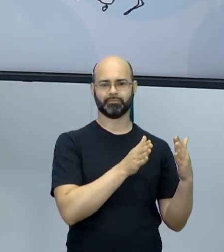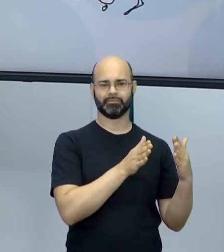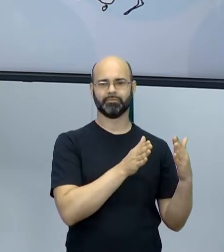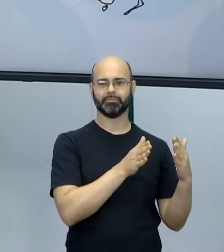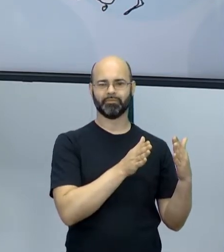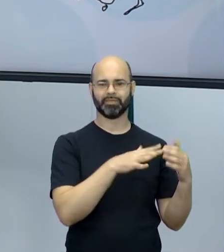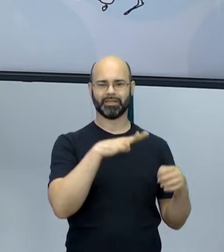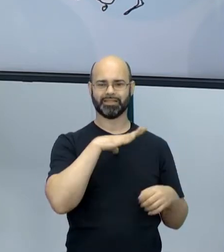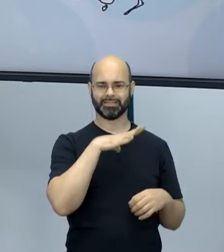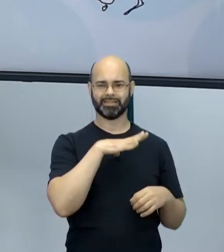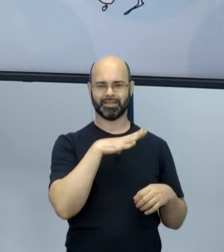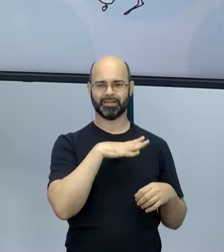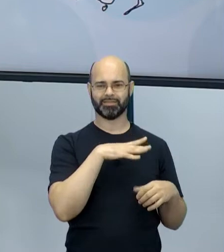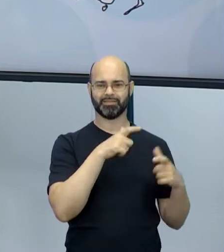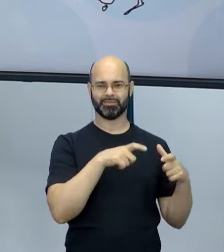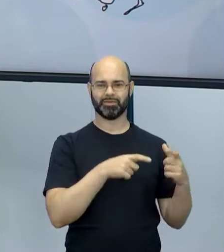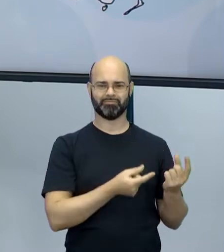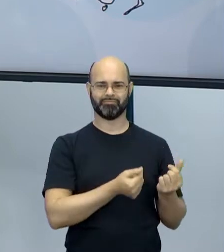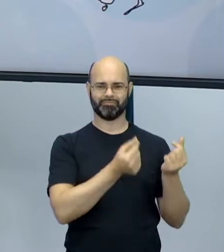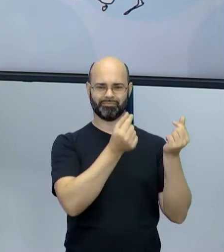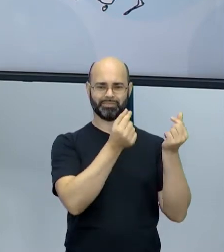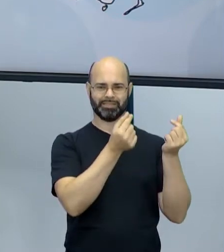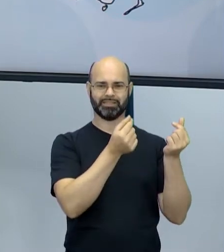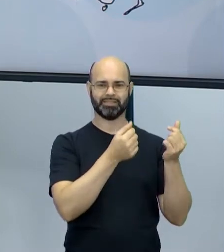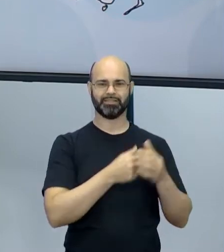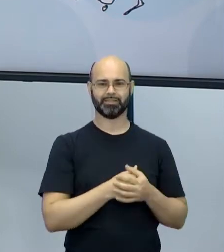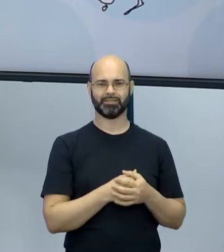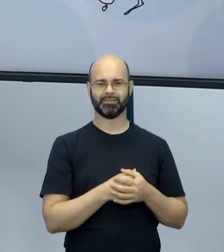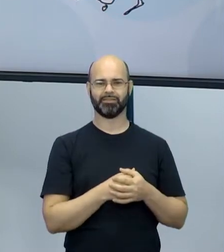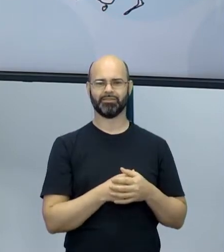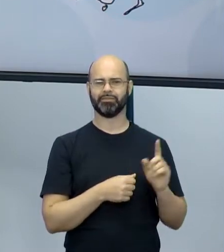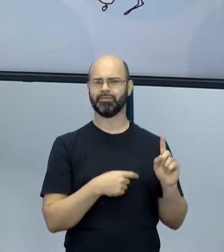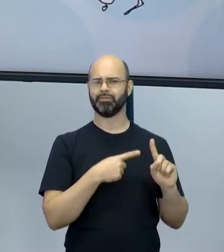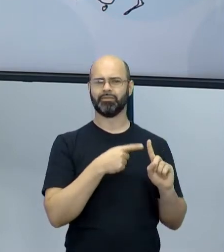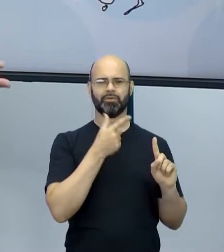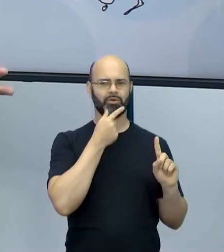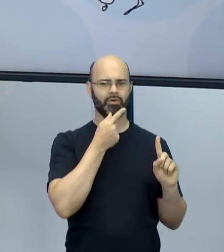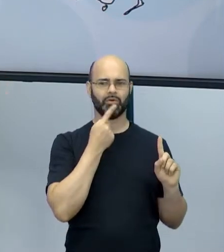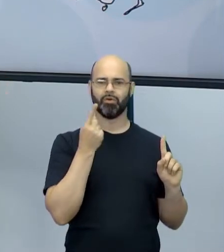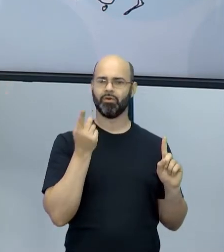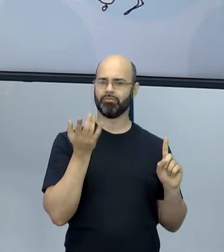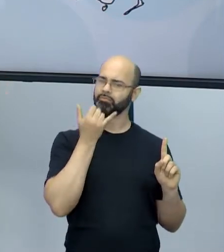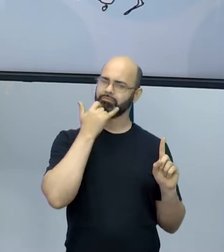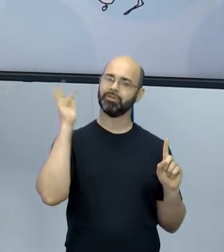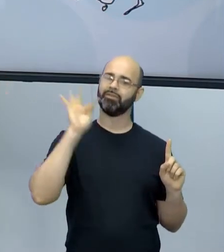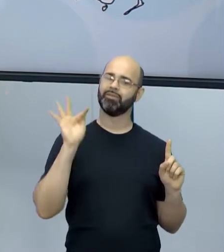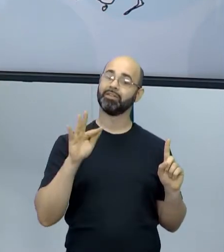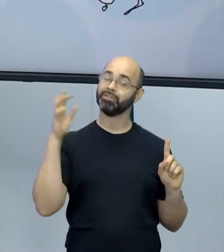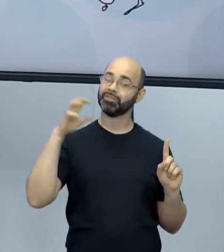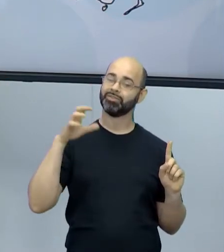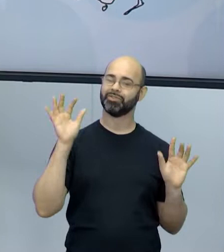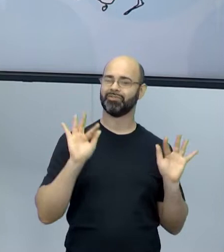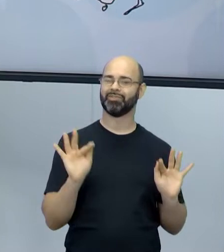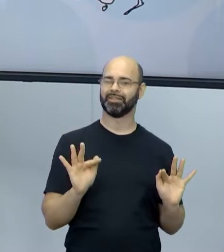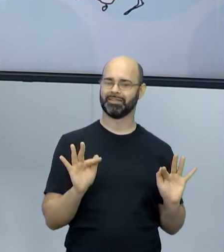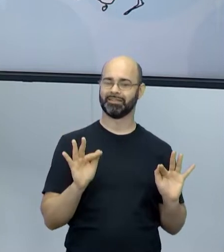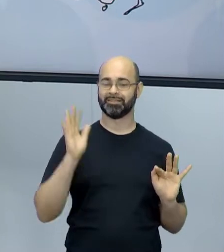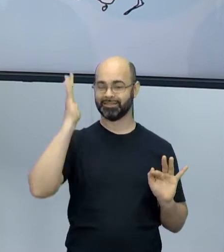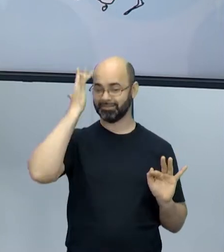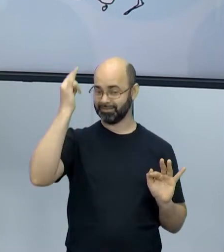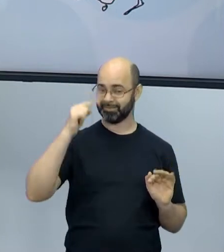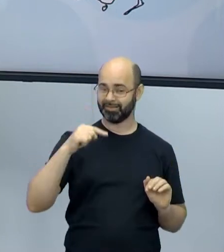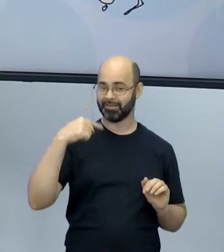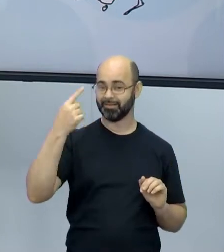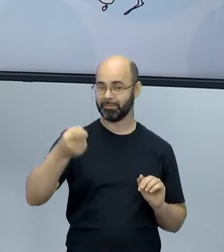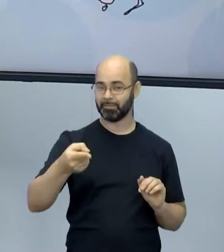da cidade, né, o rapaz, nossa, ficou feliz com a chuva. E no dia seguinte,